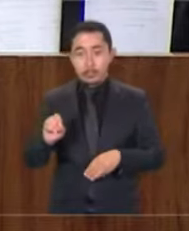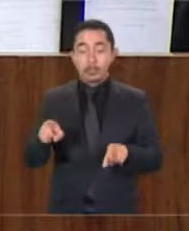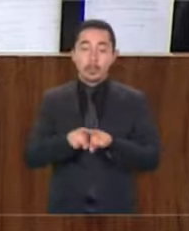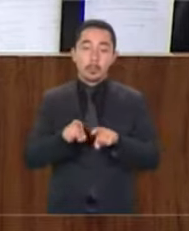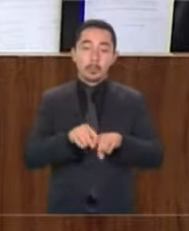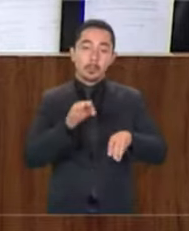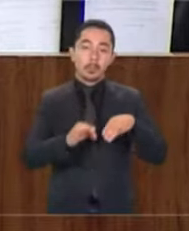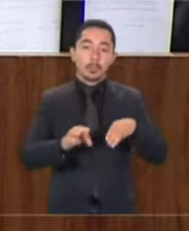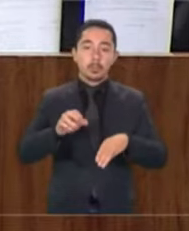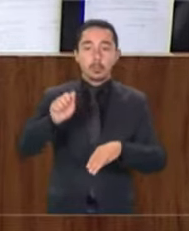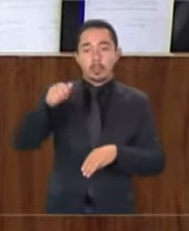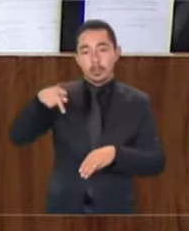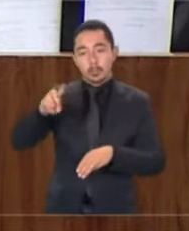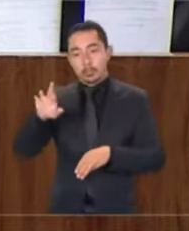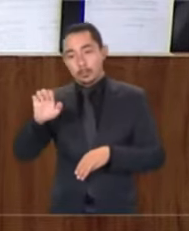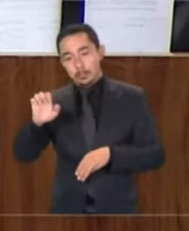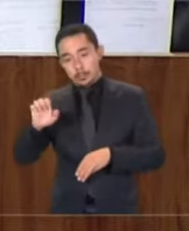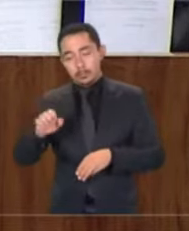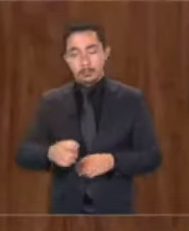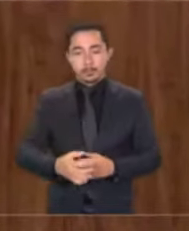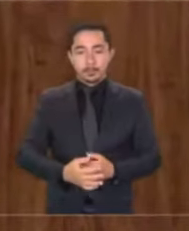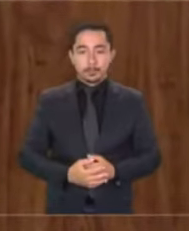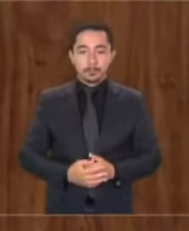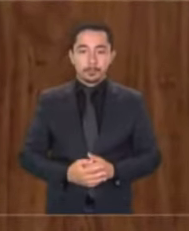André Ramos Tavares.